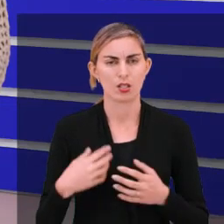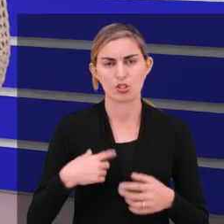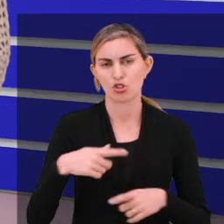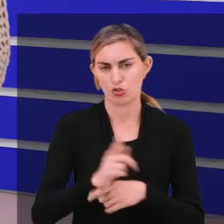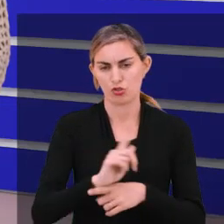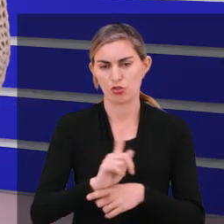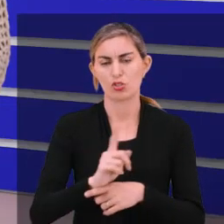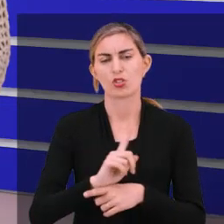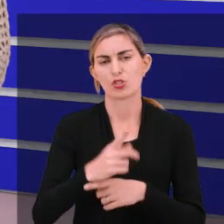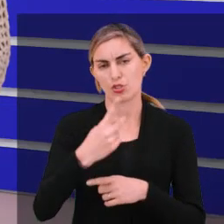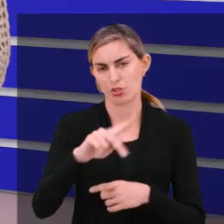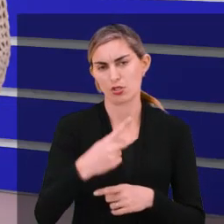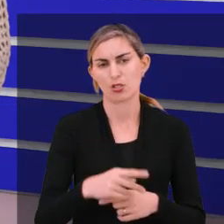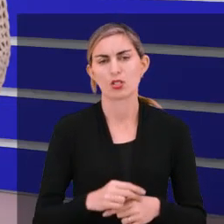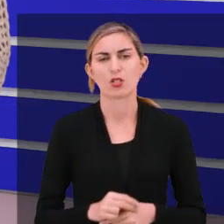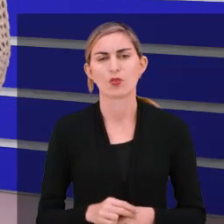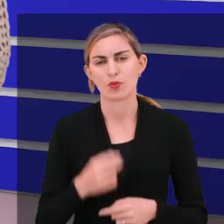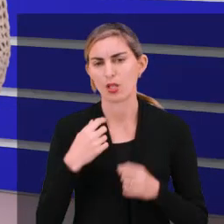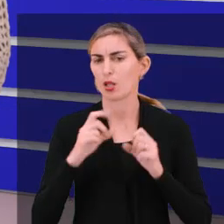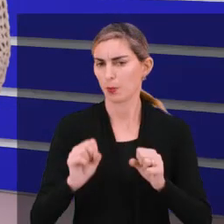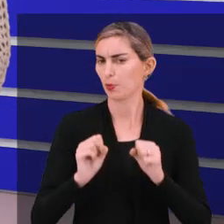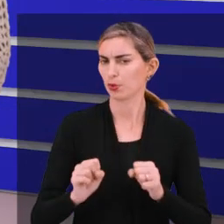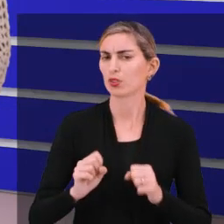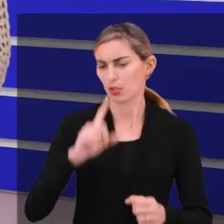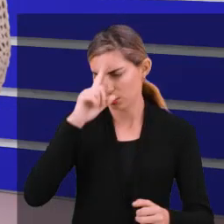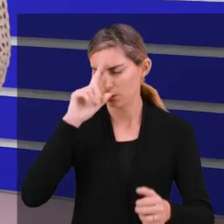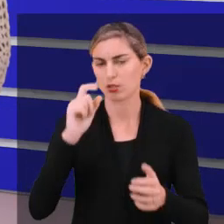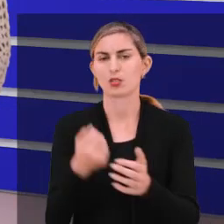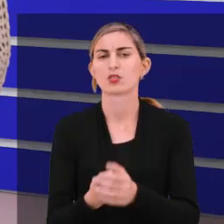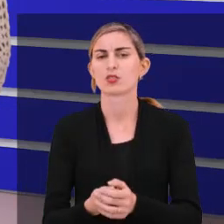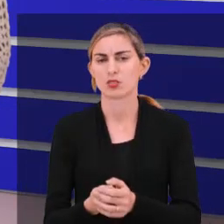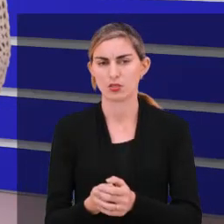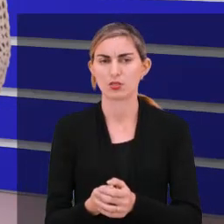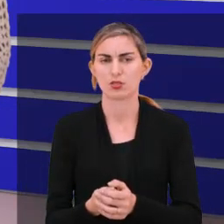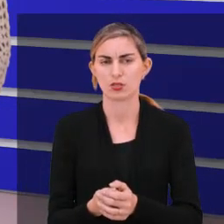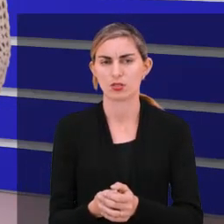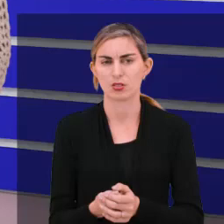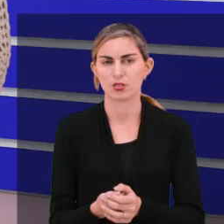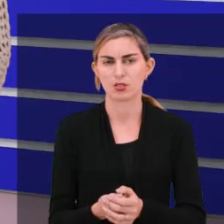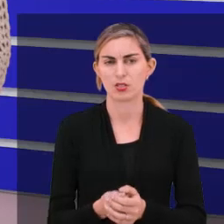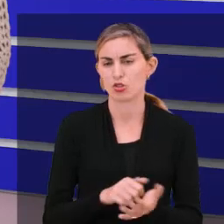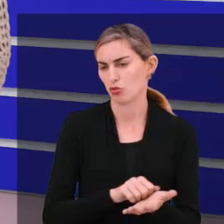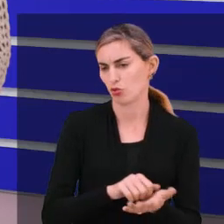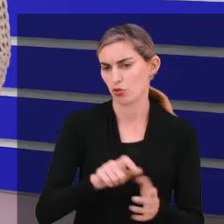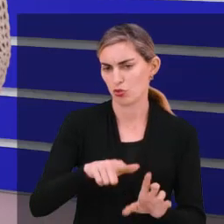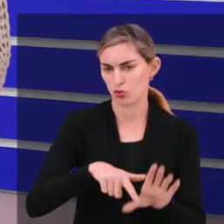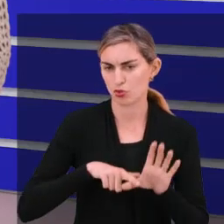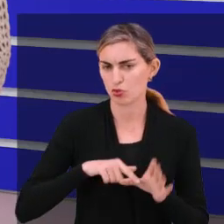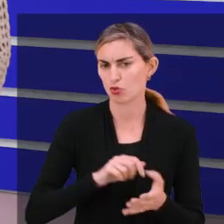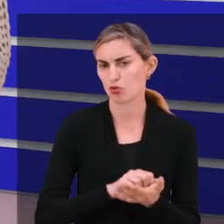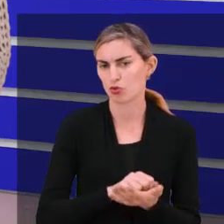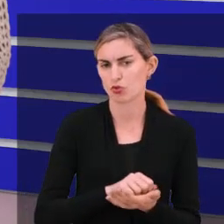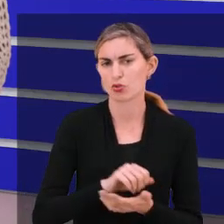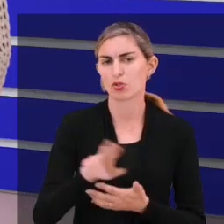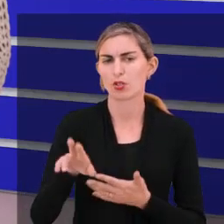no cargo de gestão que ela ocupava, ela poderia tomar a decisão, suspender a anestesista,